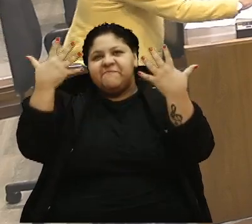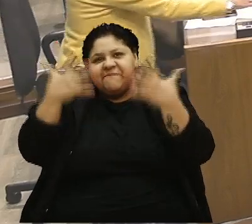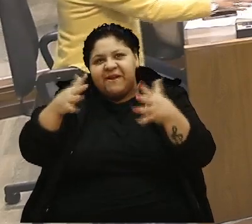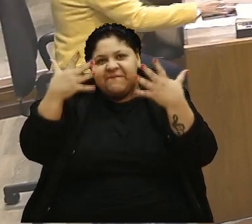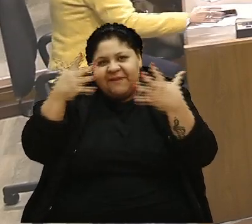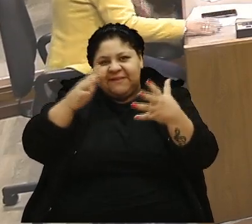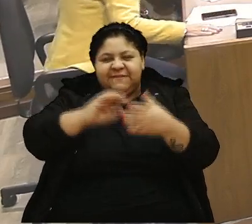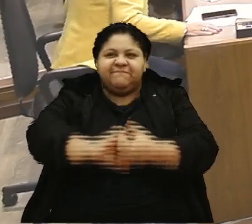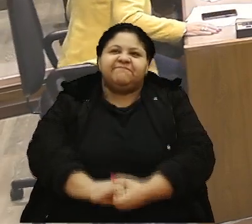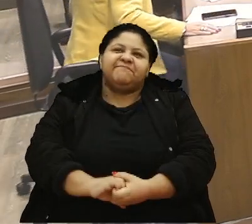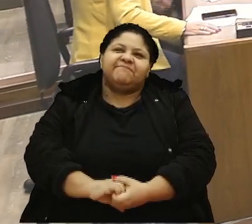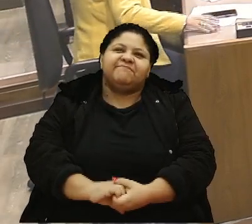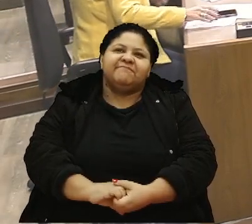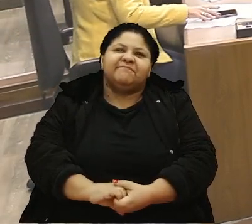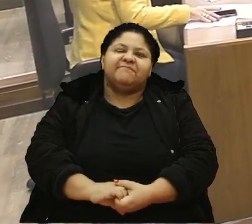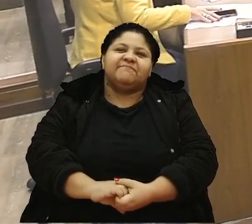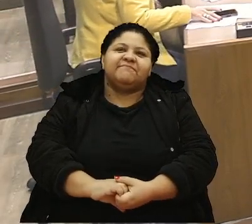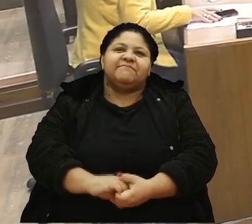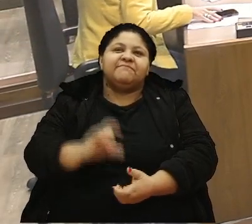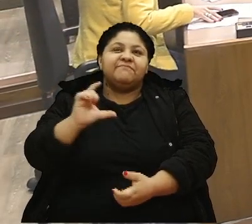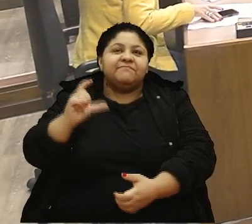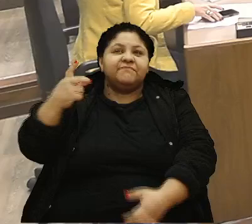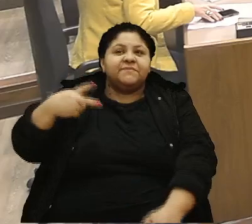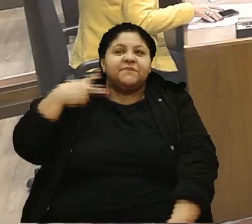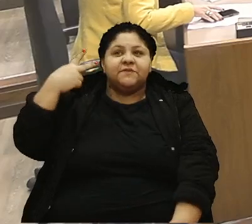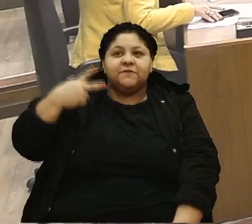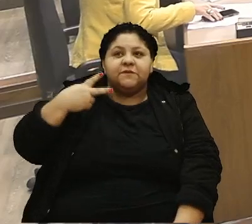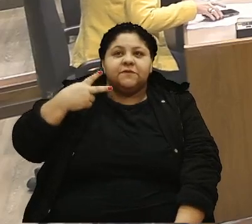O vereador Rose, com a palavra, a vereadora Edson da Rosa.